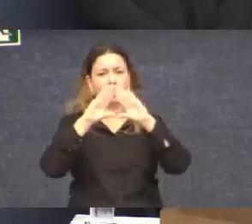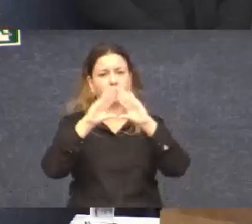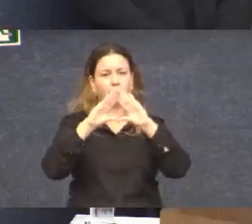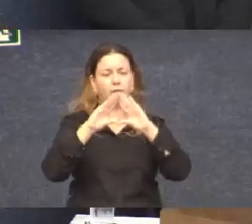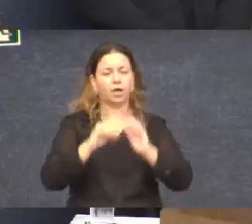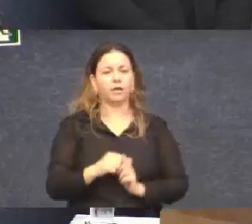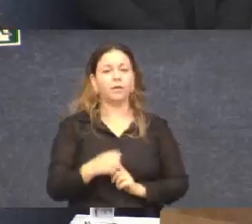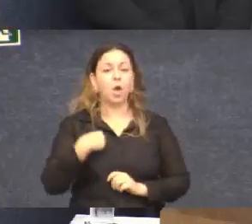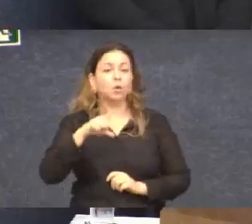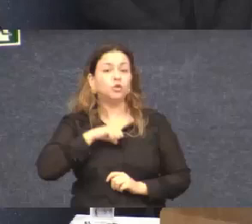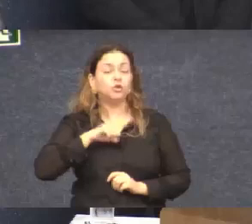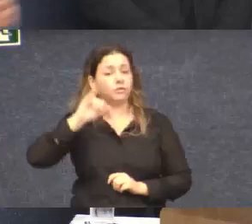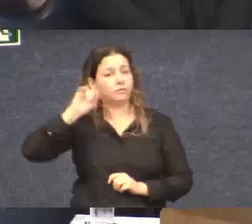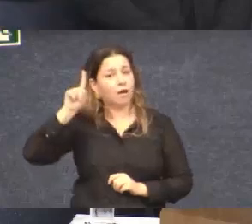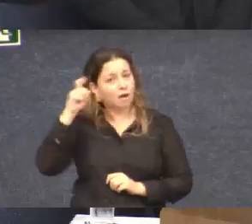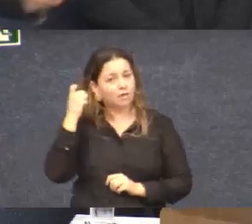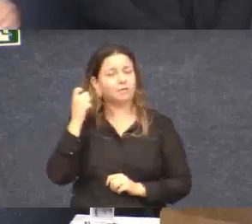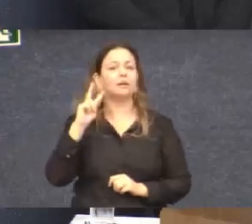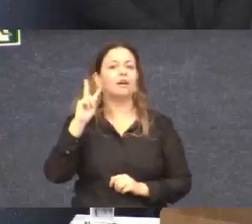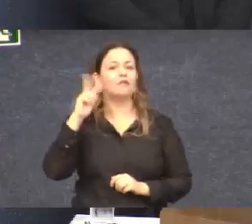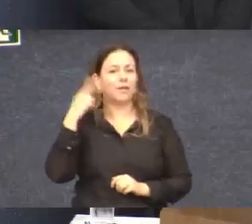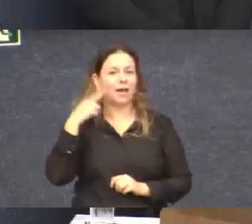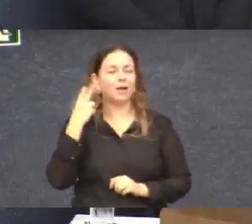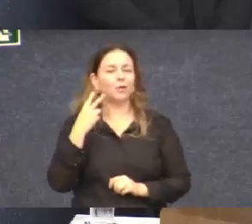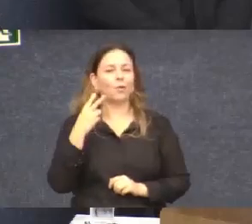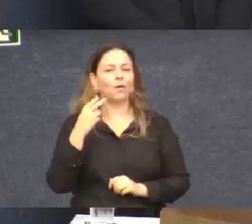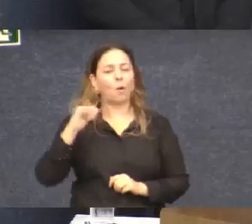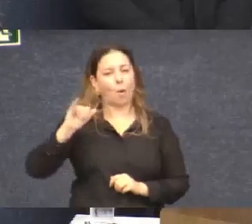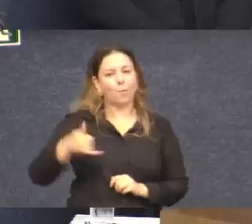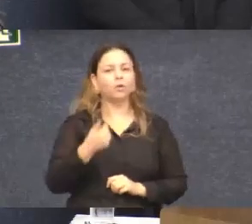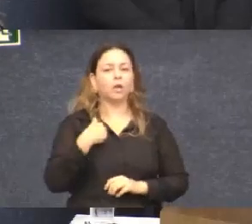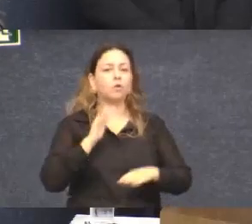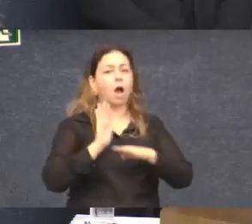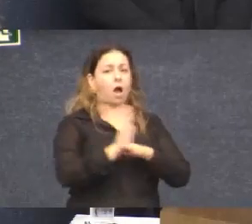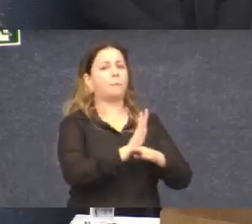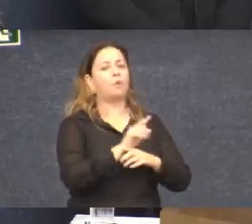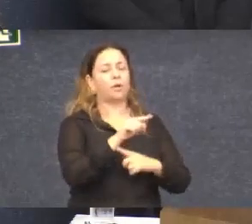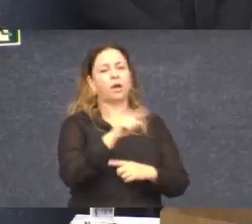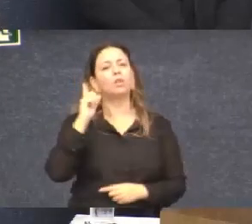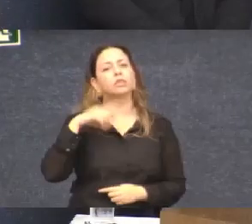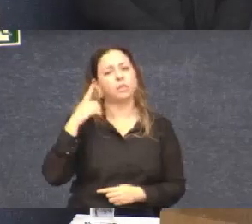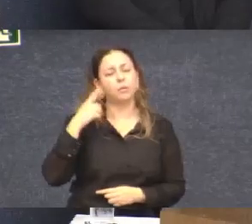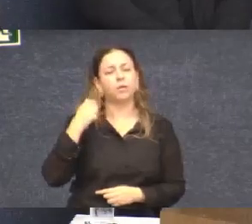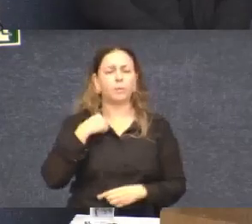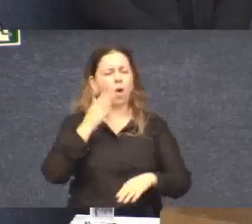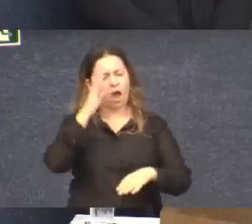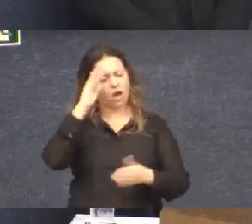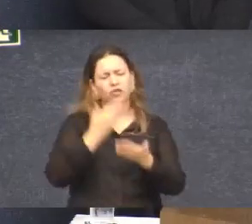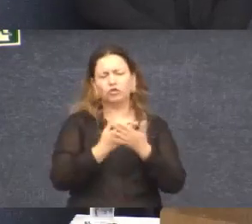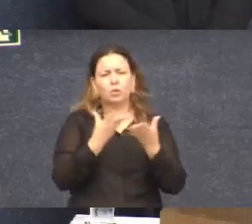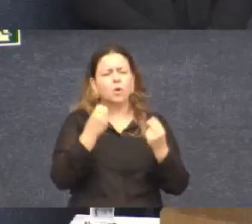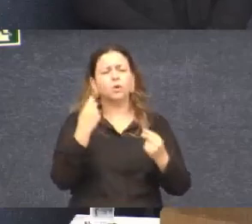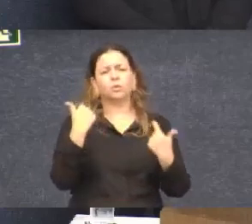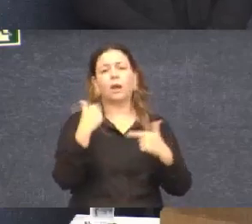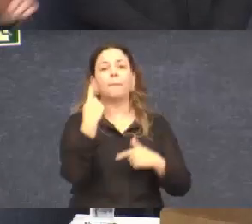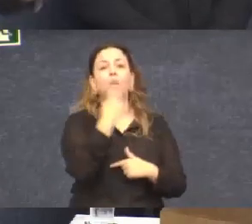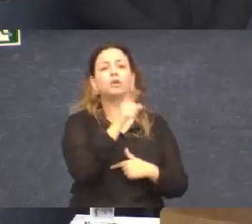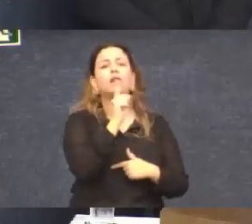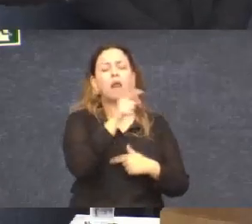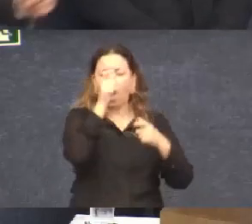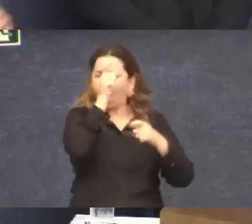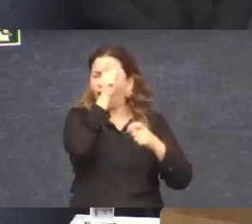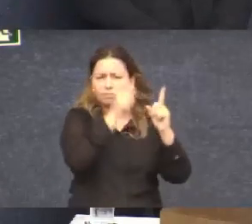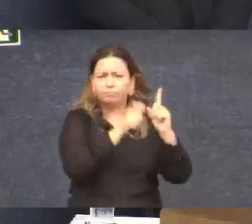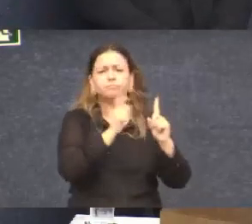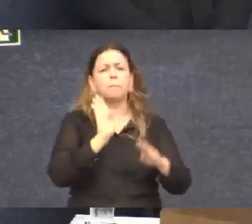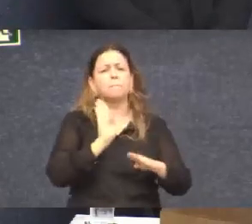oportunidade, quando vereador nesta casa, de apoiar o deputado Arantes, porque eu acredito muito no trabalho dele. É um grande benfeitor,